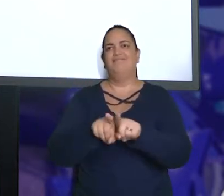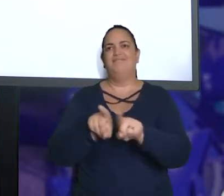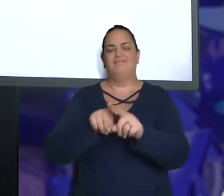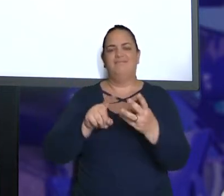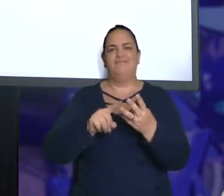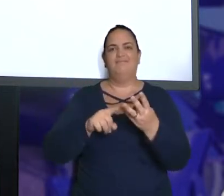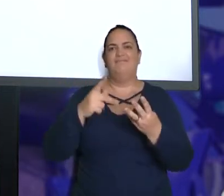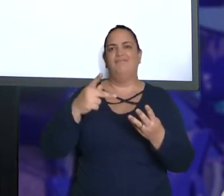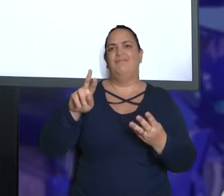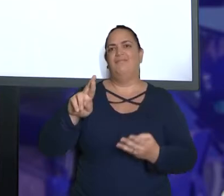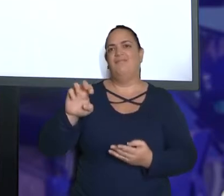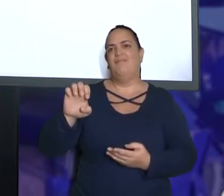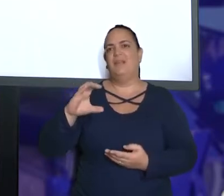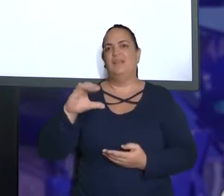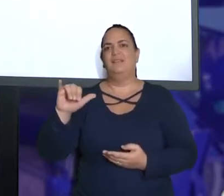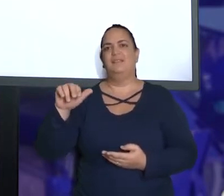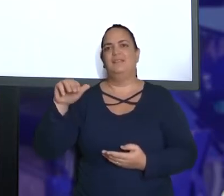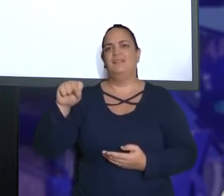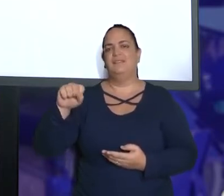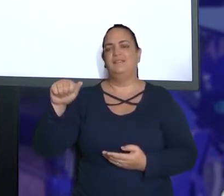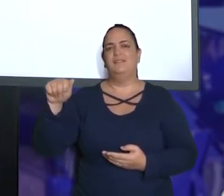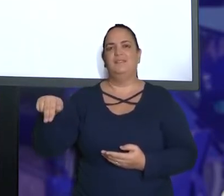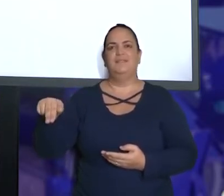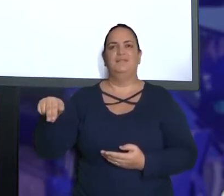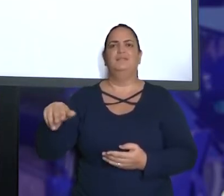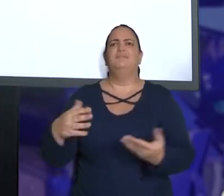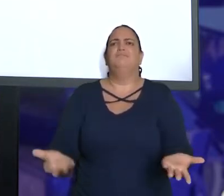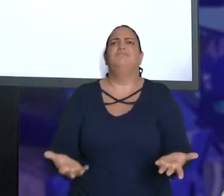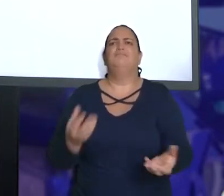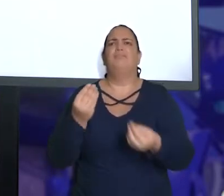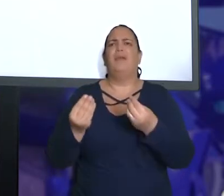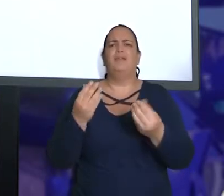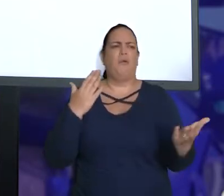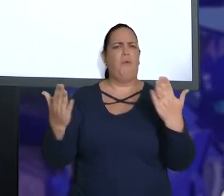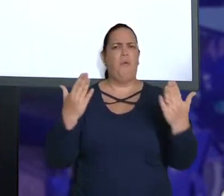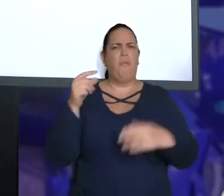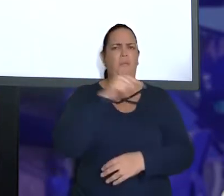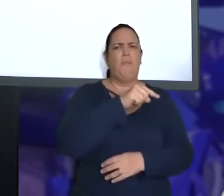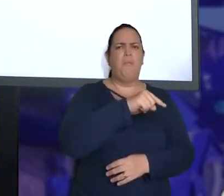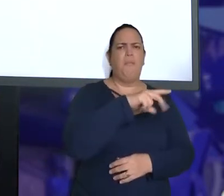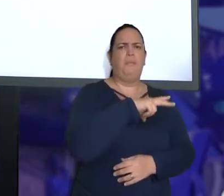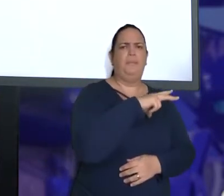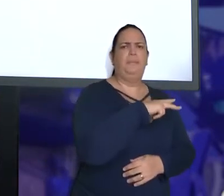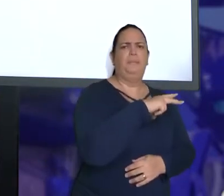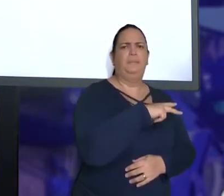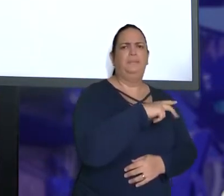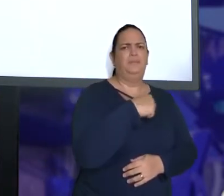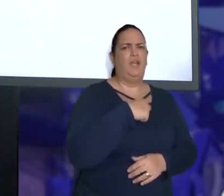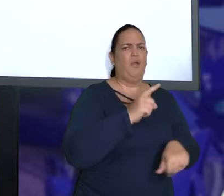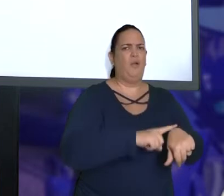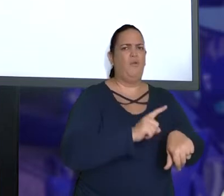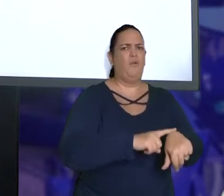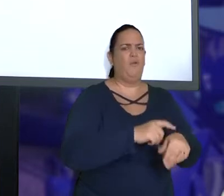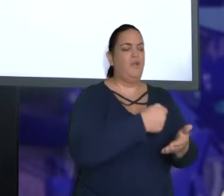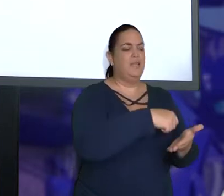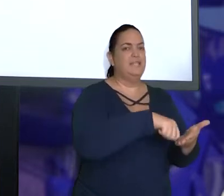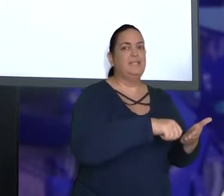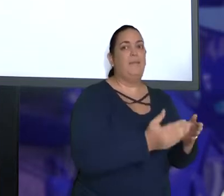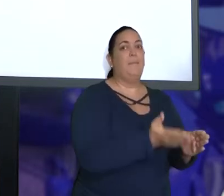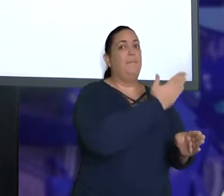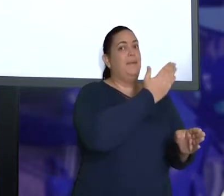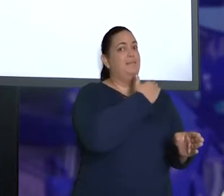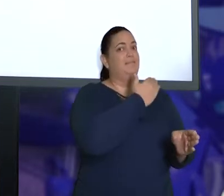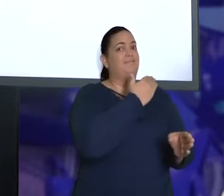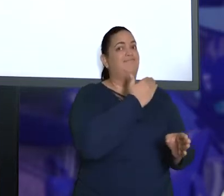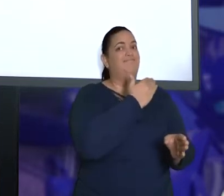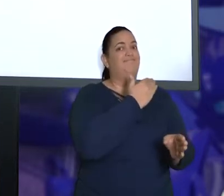vamos comparar novamente com a carta pessoal. Na carta pessoal, eu escrevo no passado. Por quê? Muito